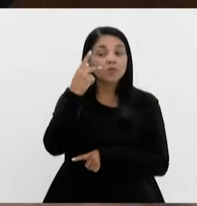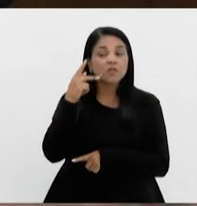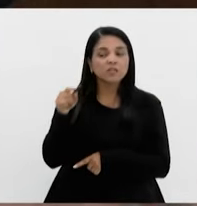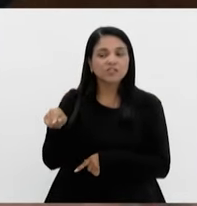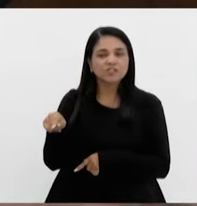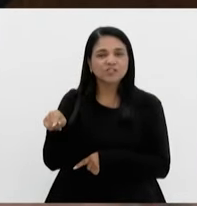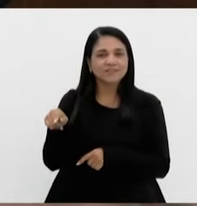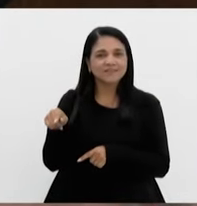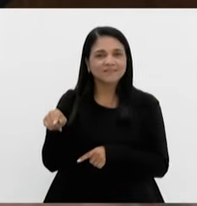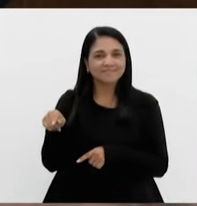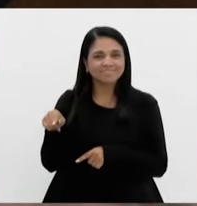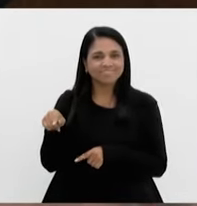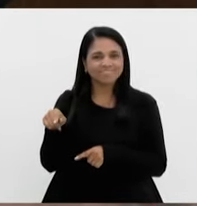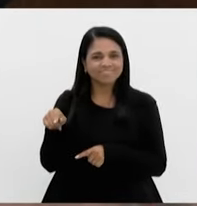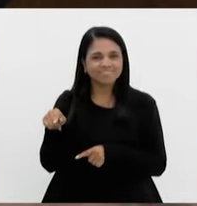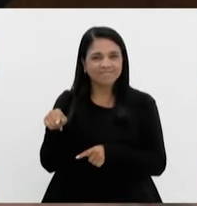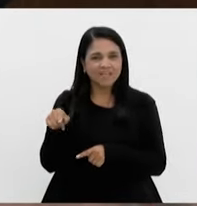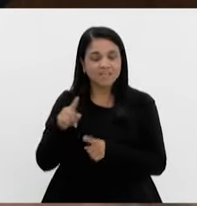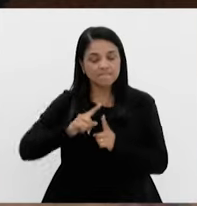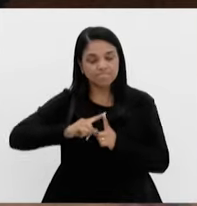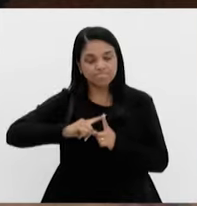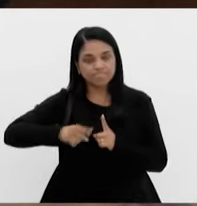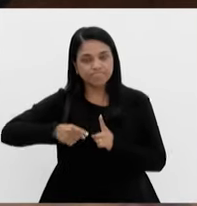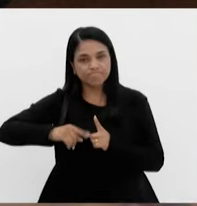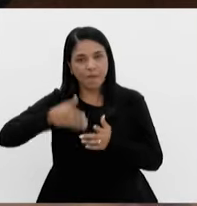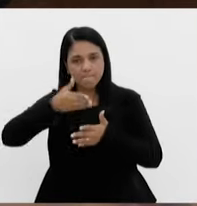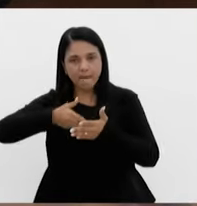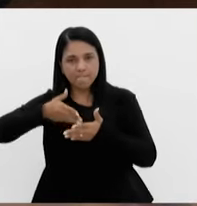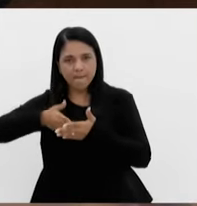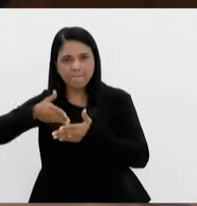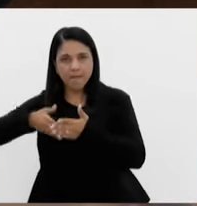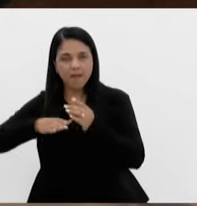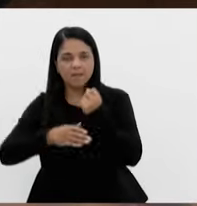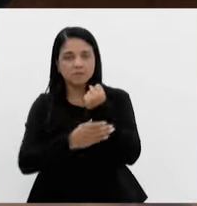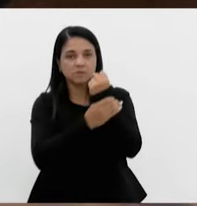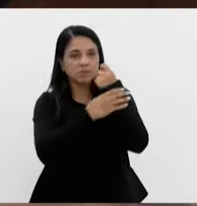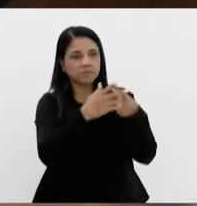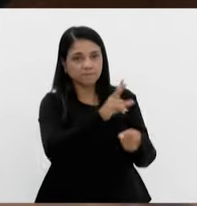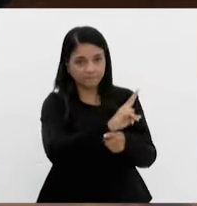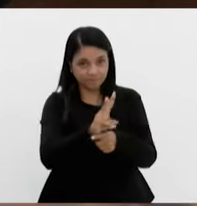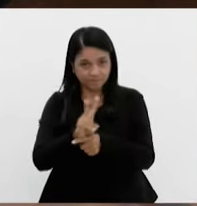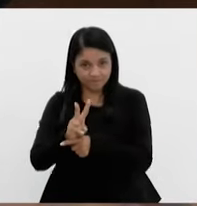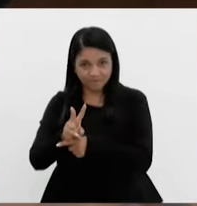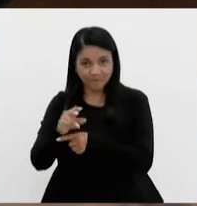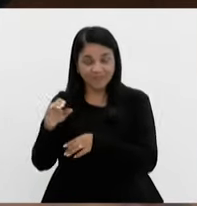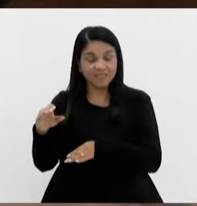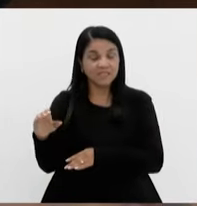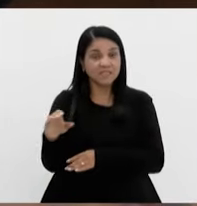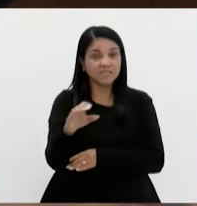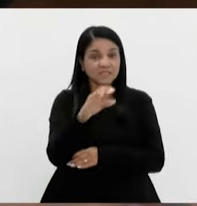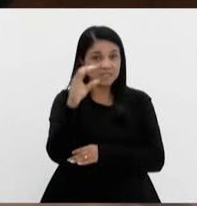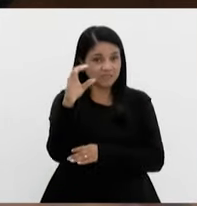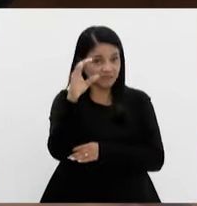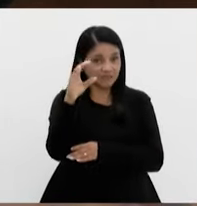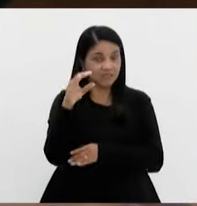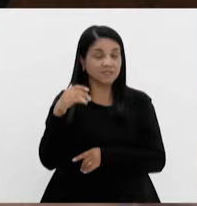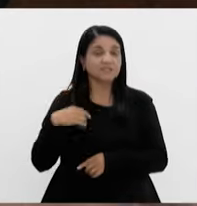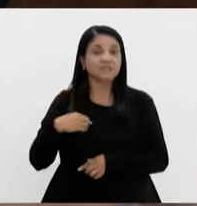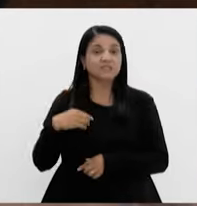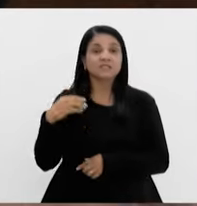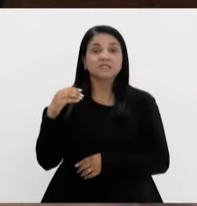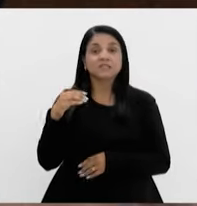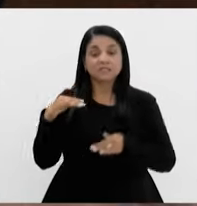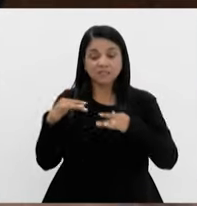a segurança pública por quando o segurança era Niterói seguranç presente era Niterói presente o que se via